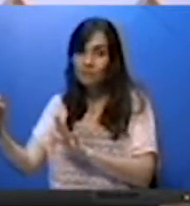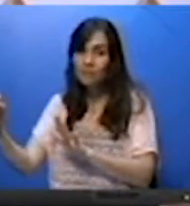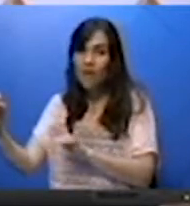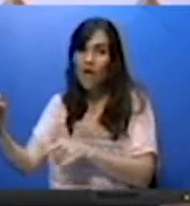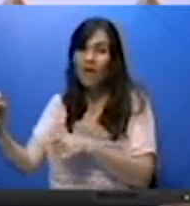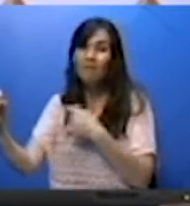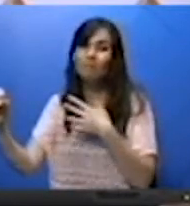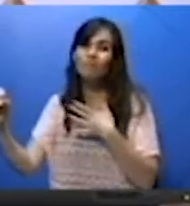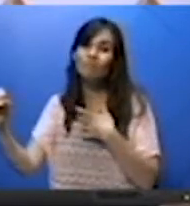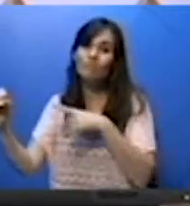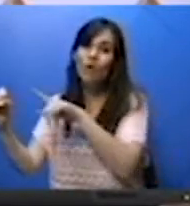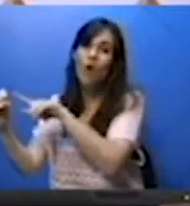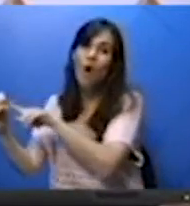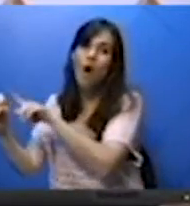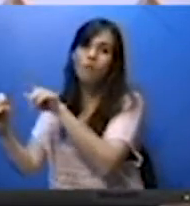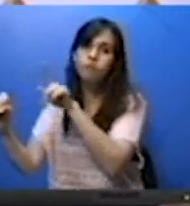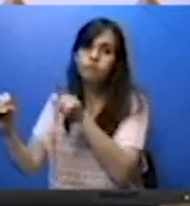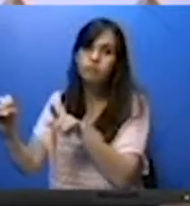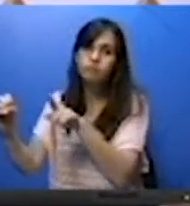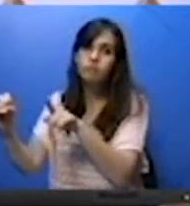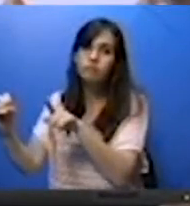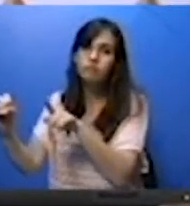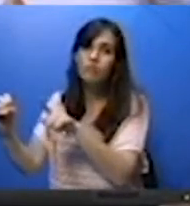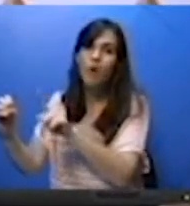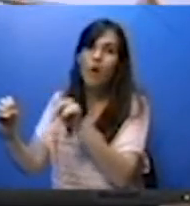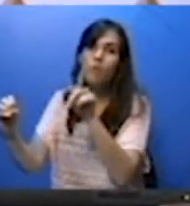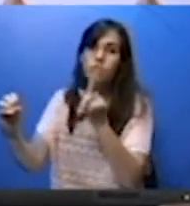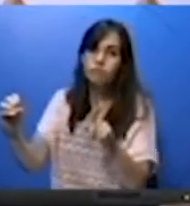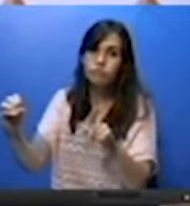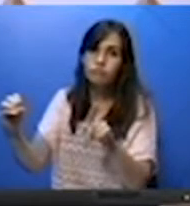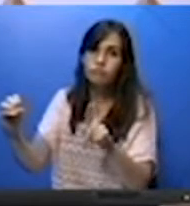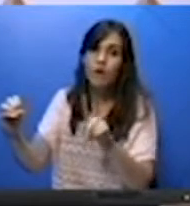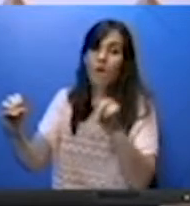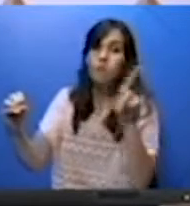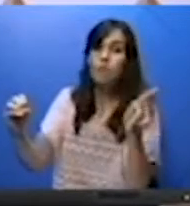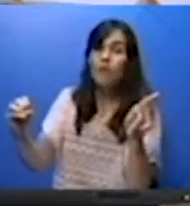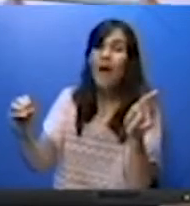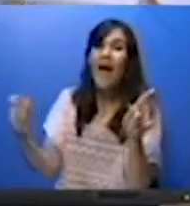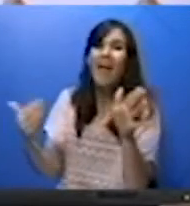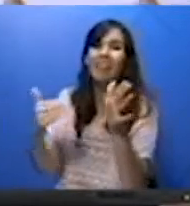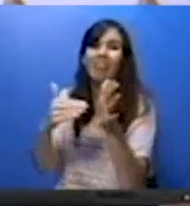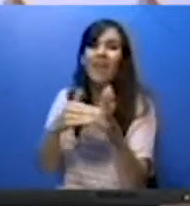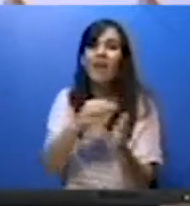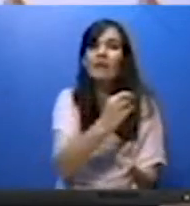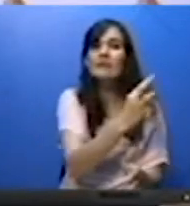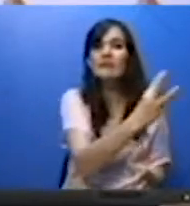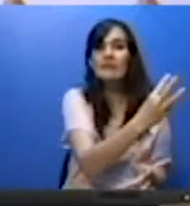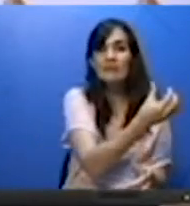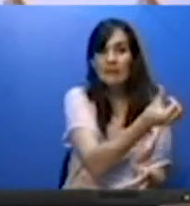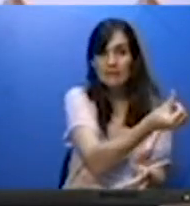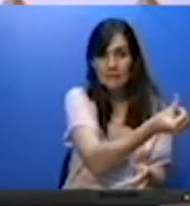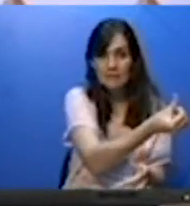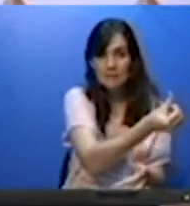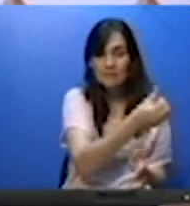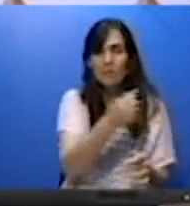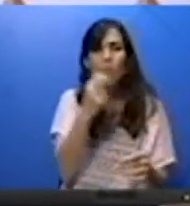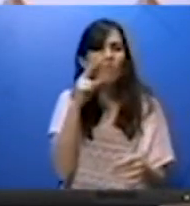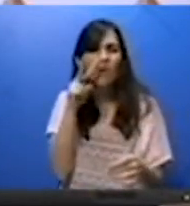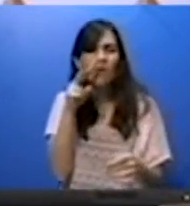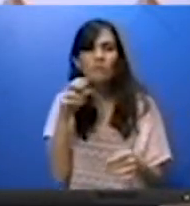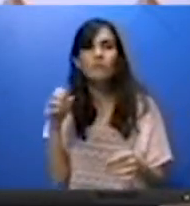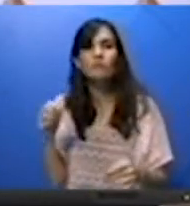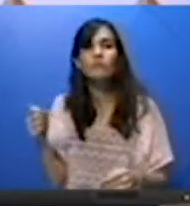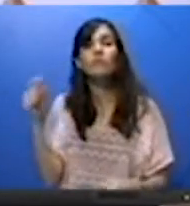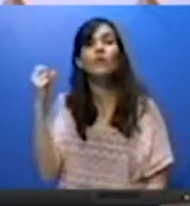vou voltar no 36 vamos ver quantos pulinhos nós vamos dar vamos lá